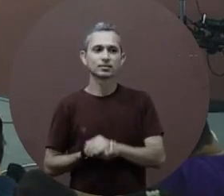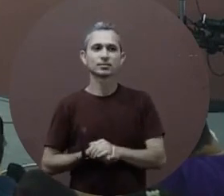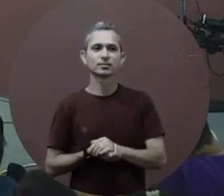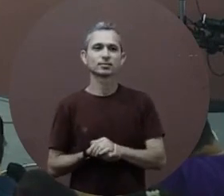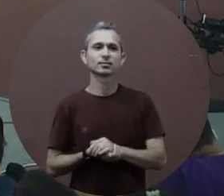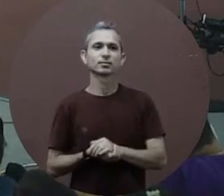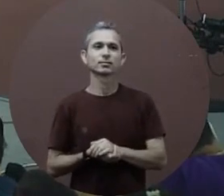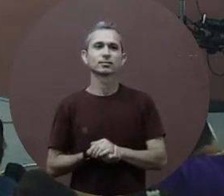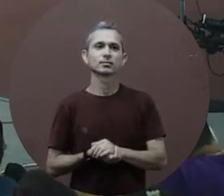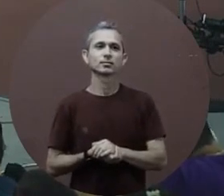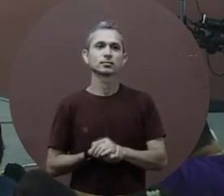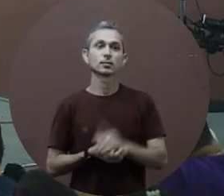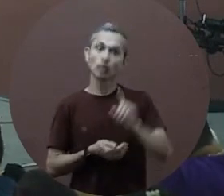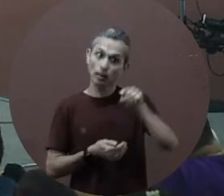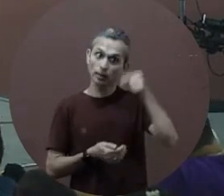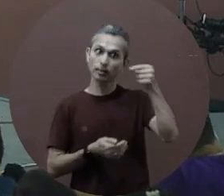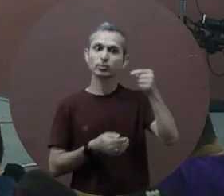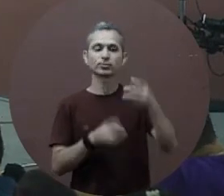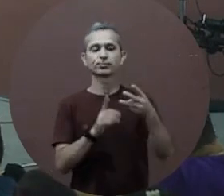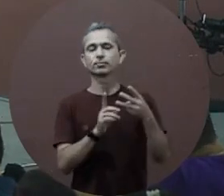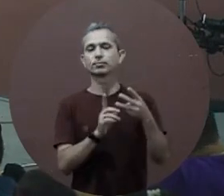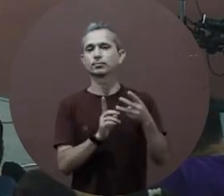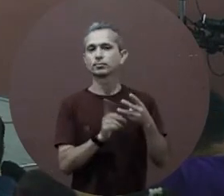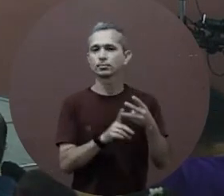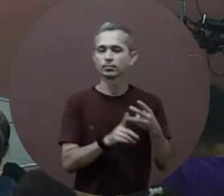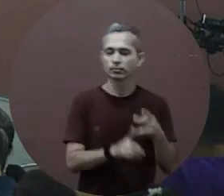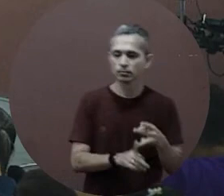o que é que ele vai dizer depois?